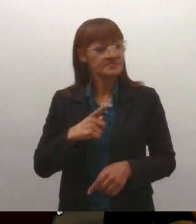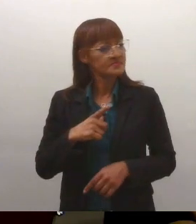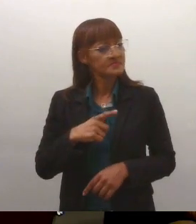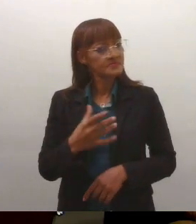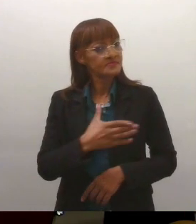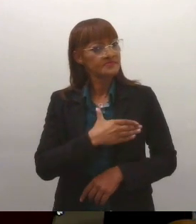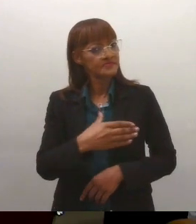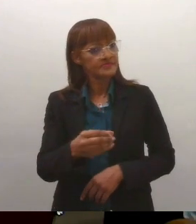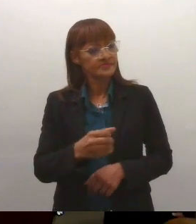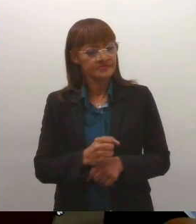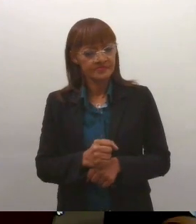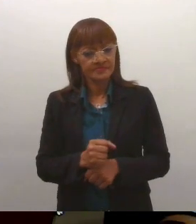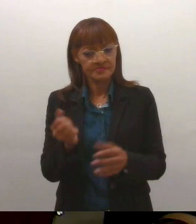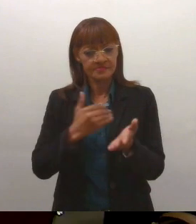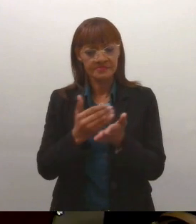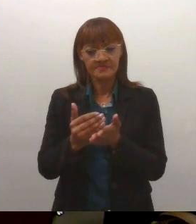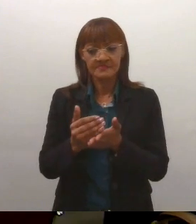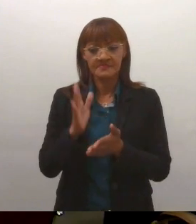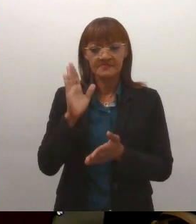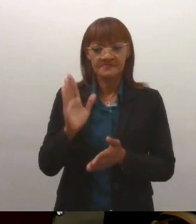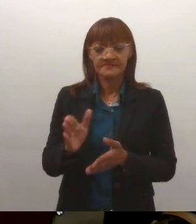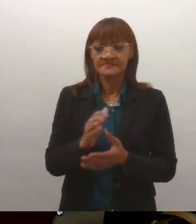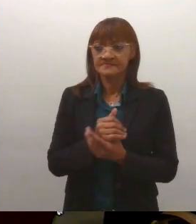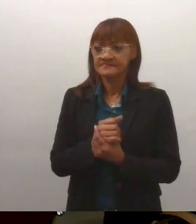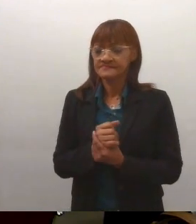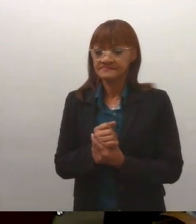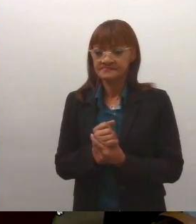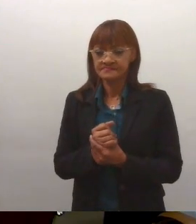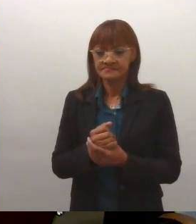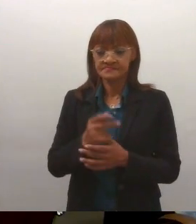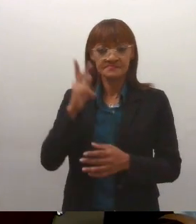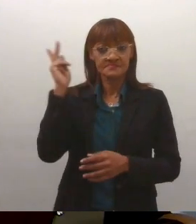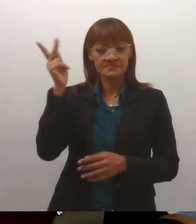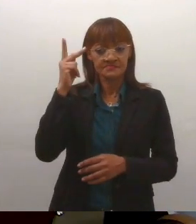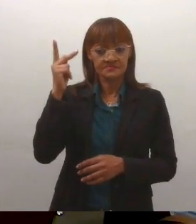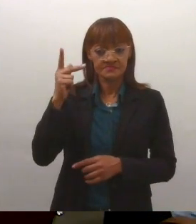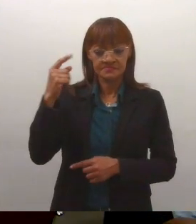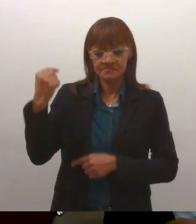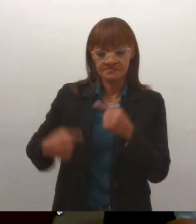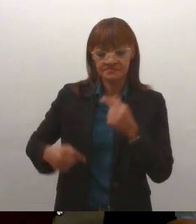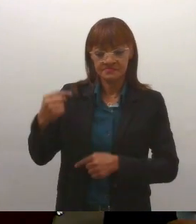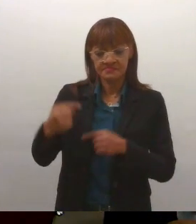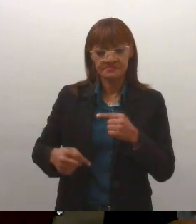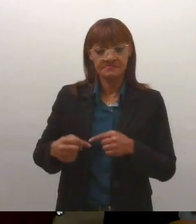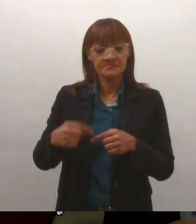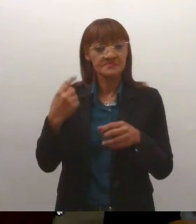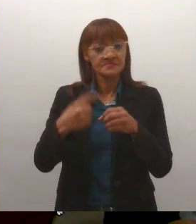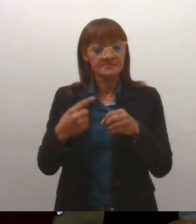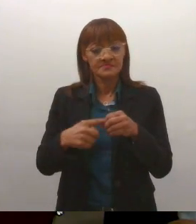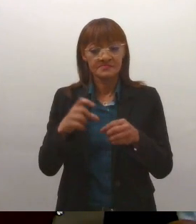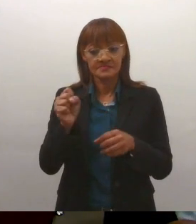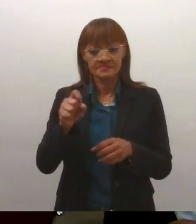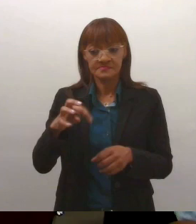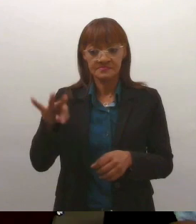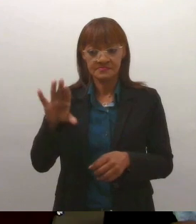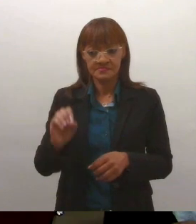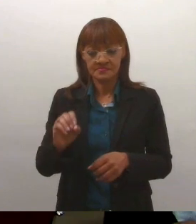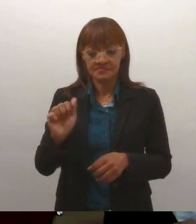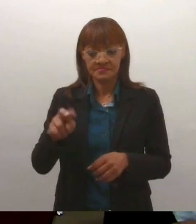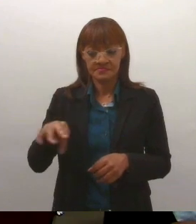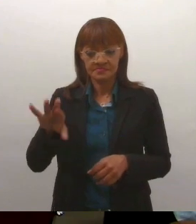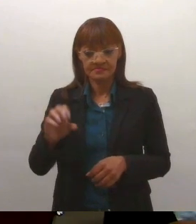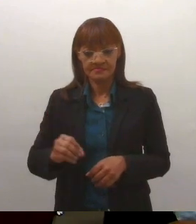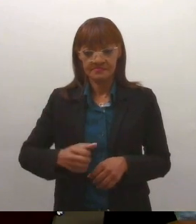trajetória política na sua cidade natal, Santo Amaro das Brotas, onde foi primeiro médico da cidade